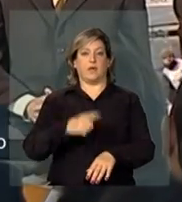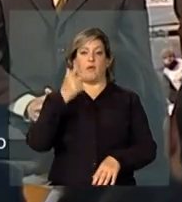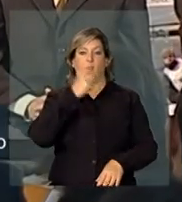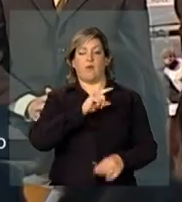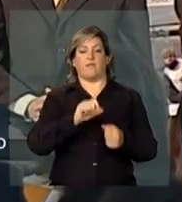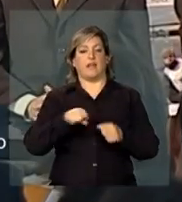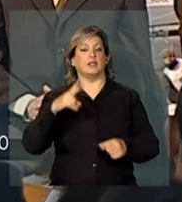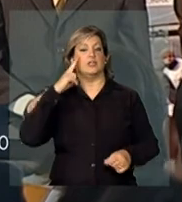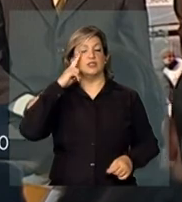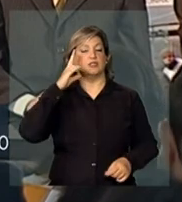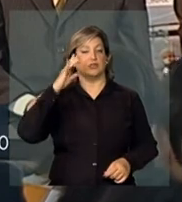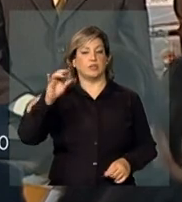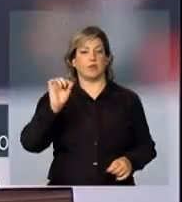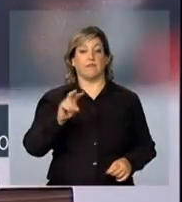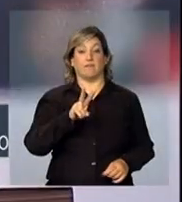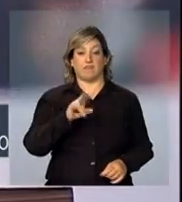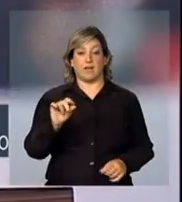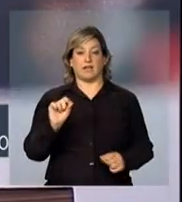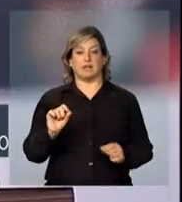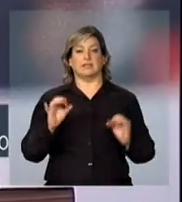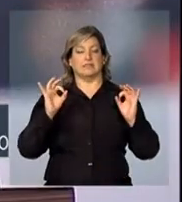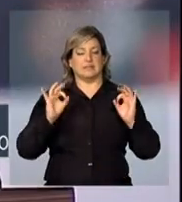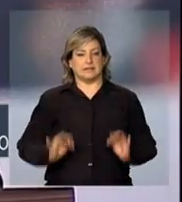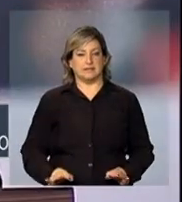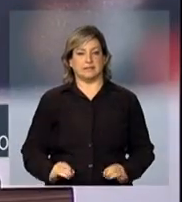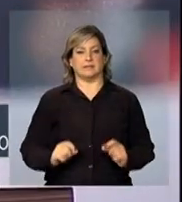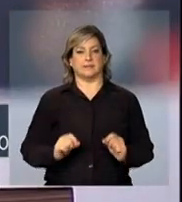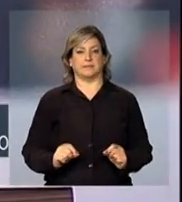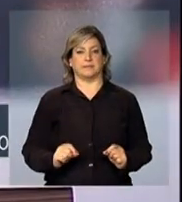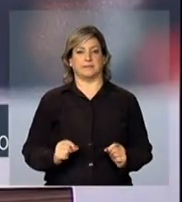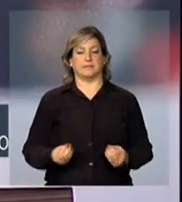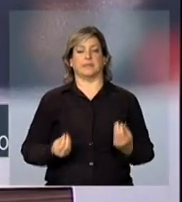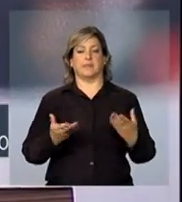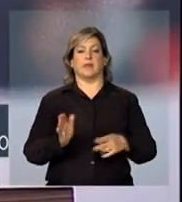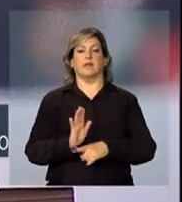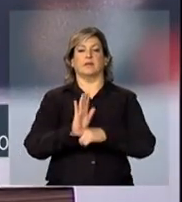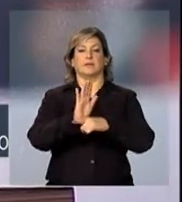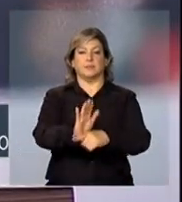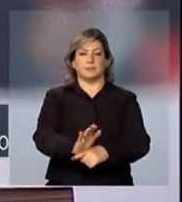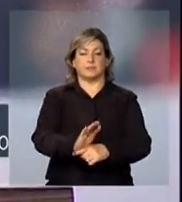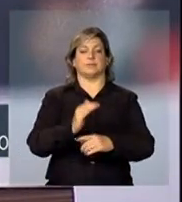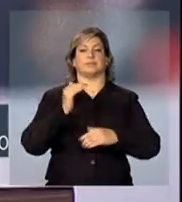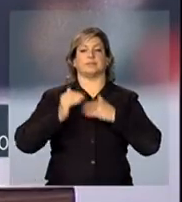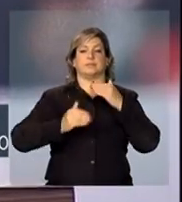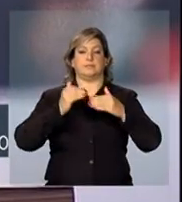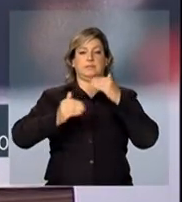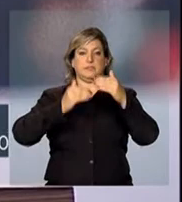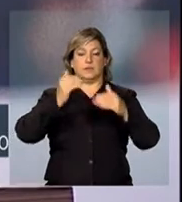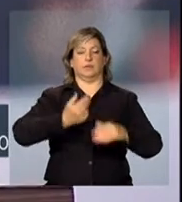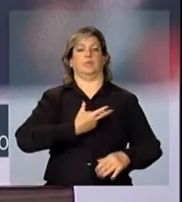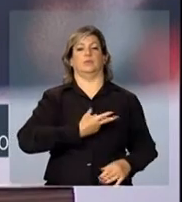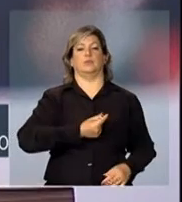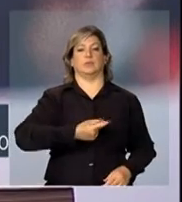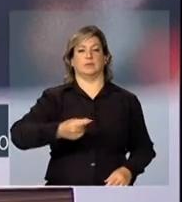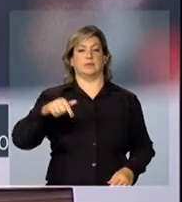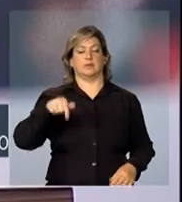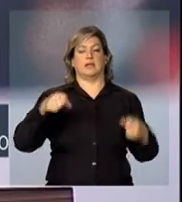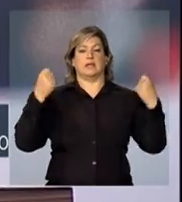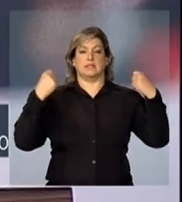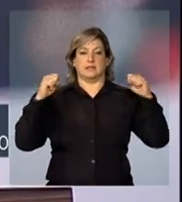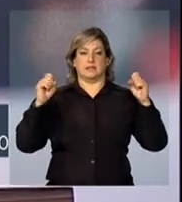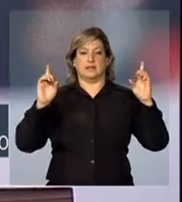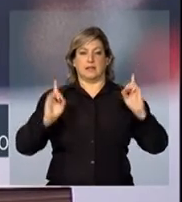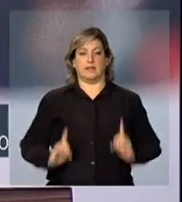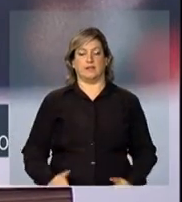realização desse sonho que vai certamente favorecer ao desenvolvimento com sustentabilidade do